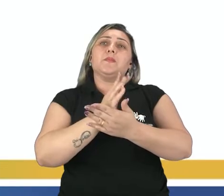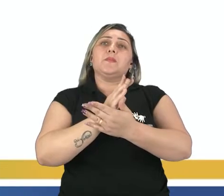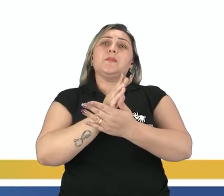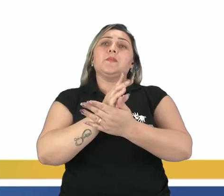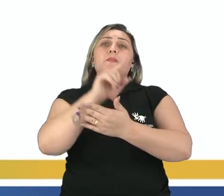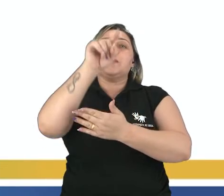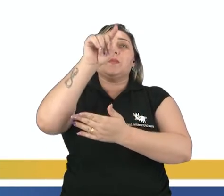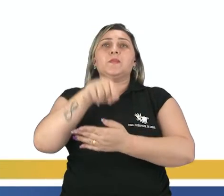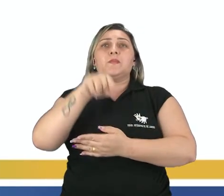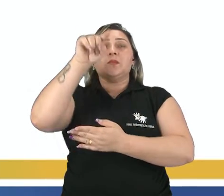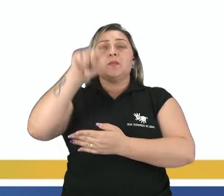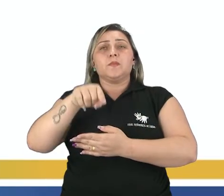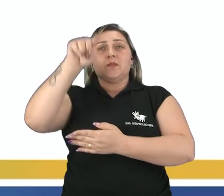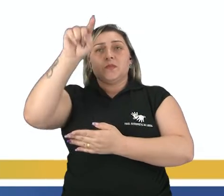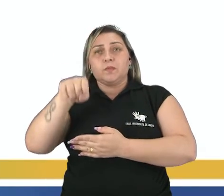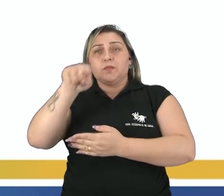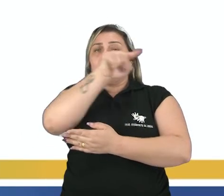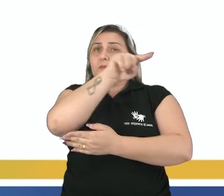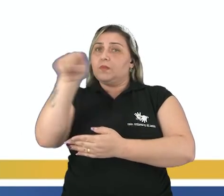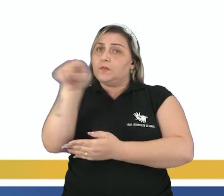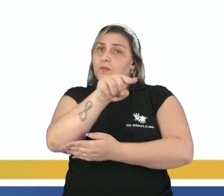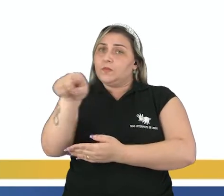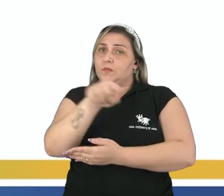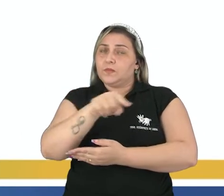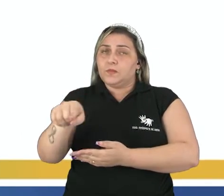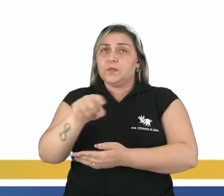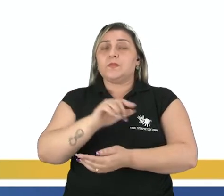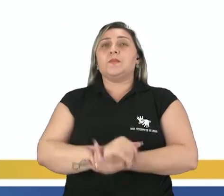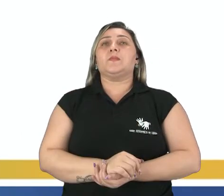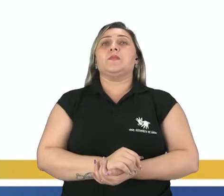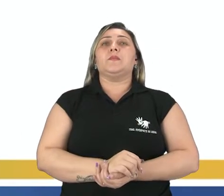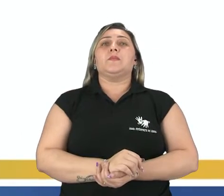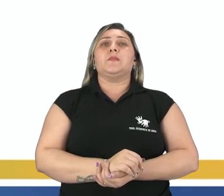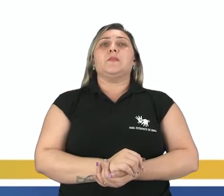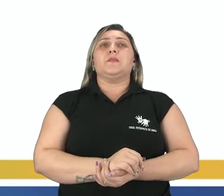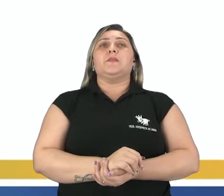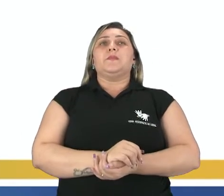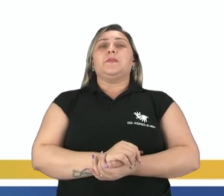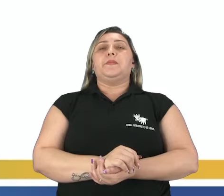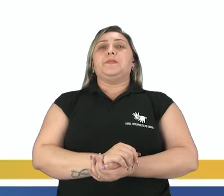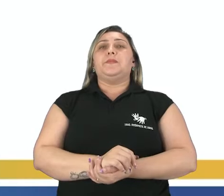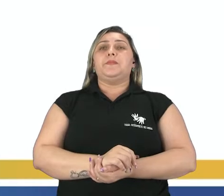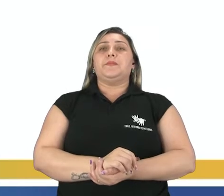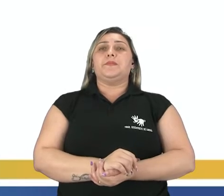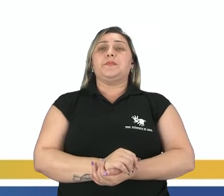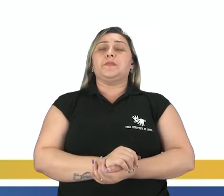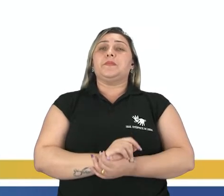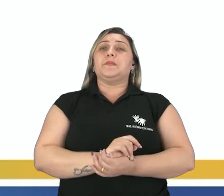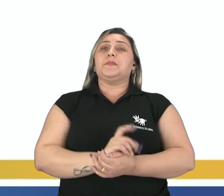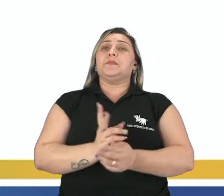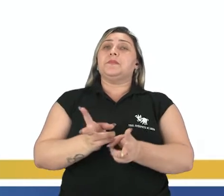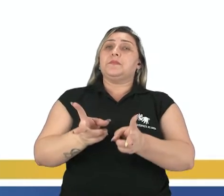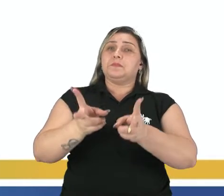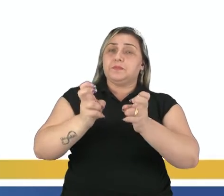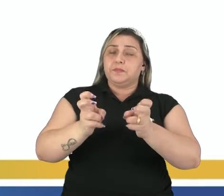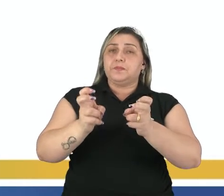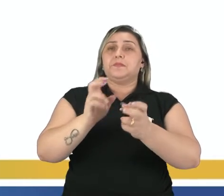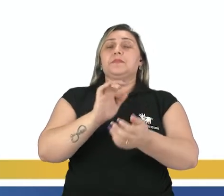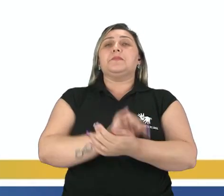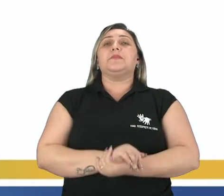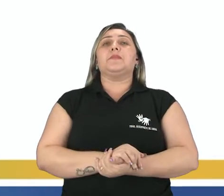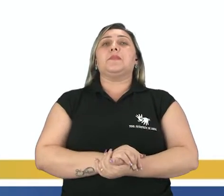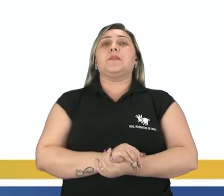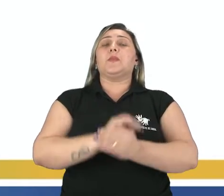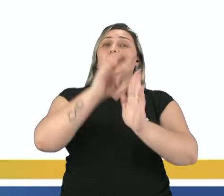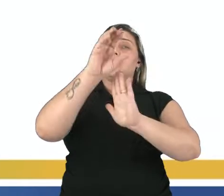linhas, tanto na horizontal quanto na vertical. Então, é perceptível a partir daí